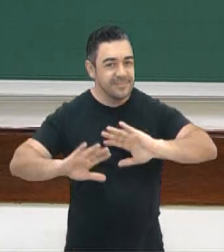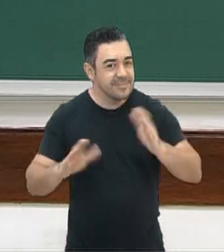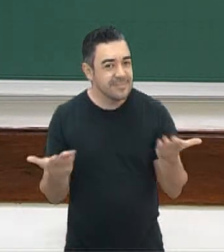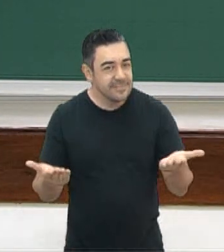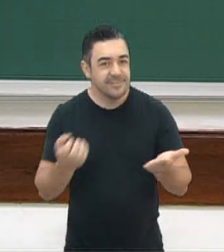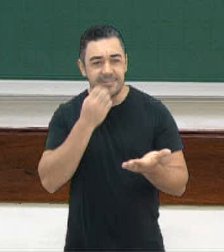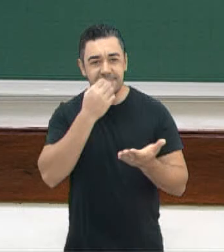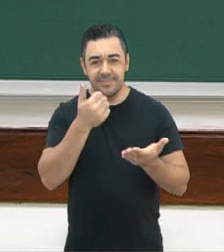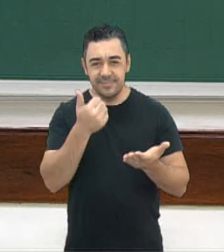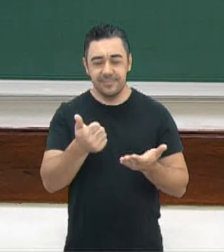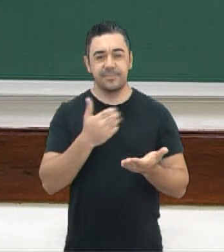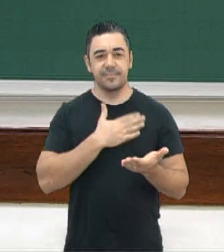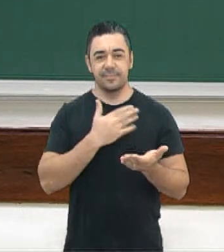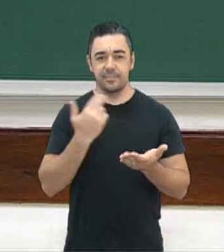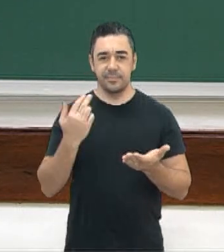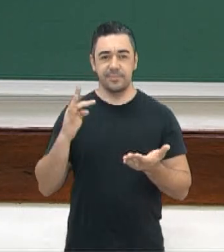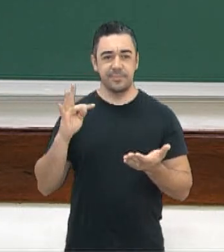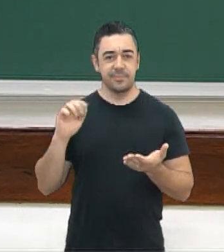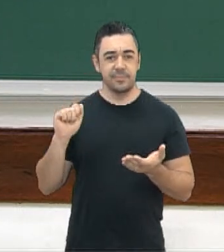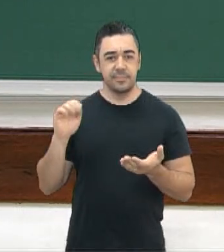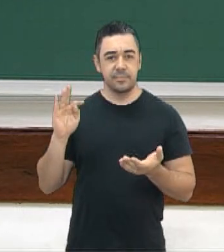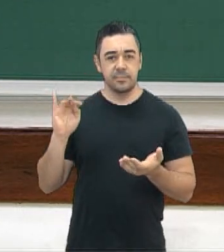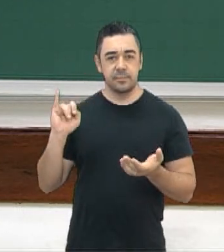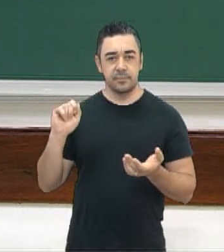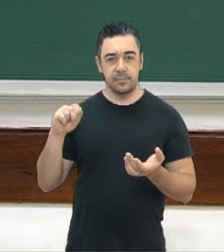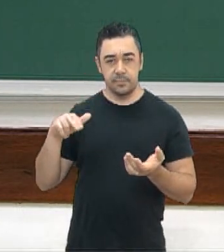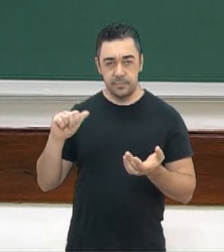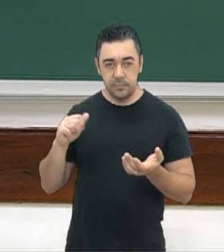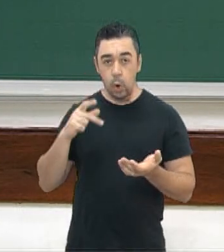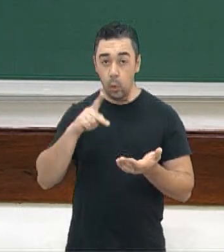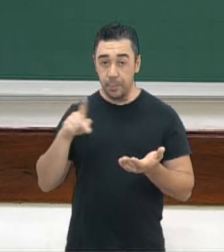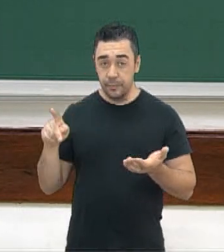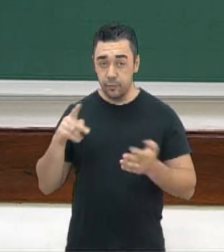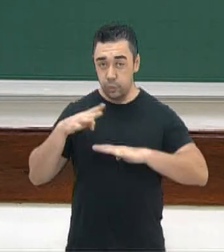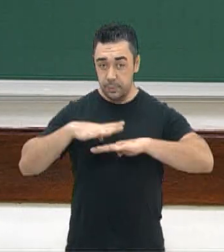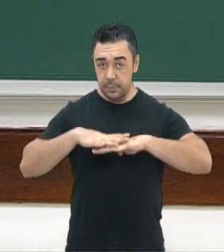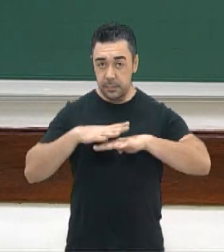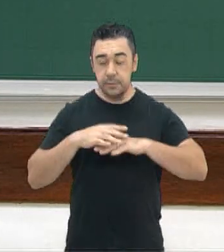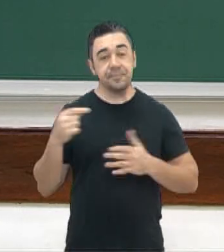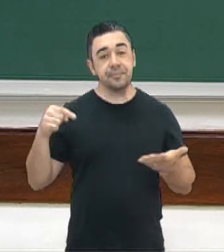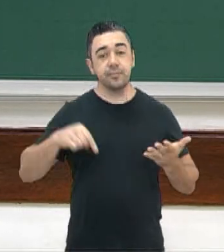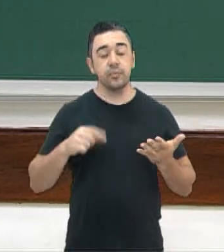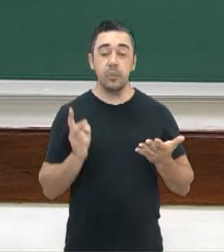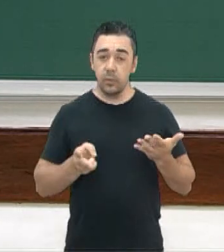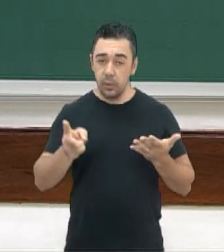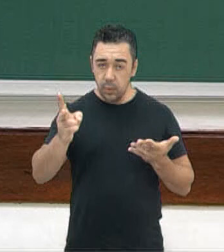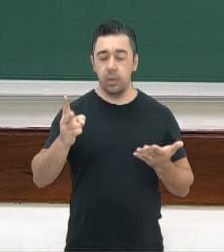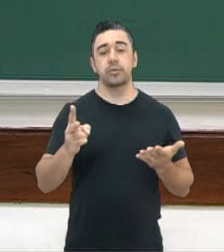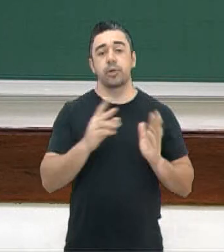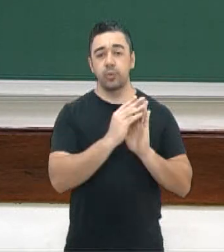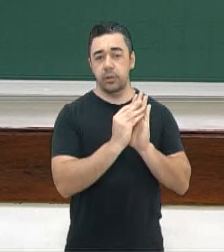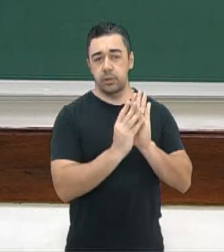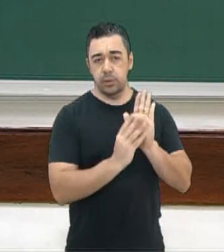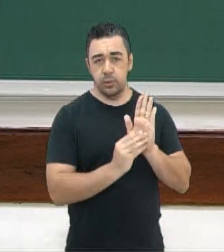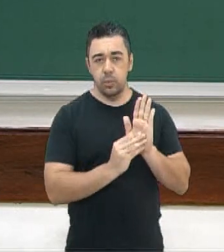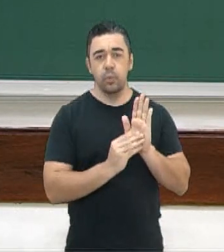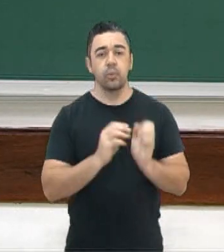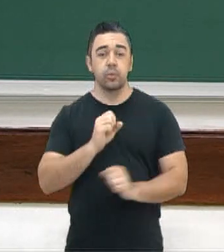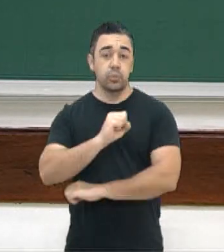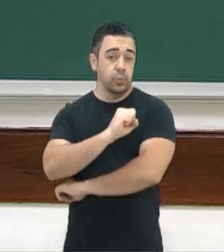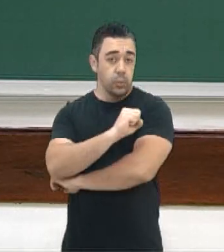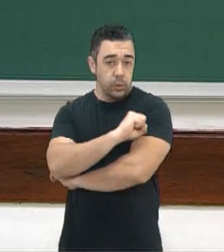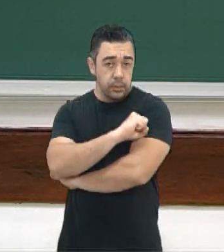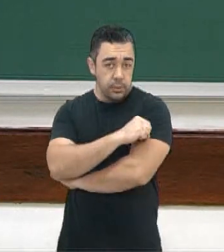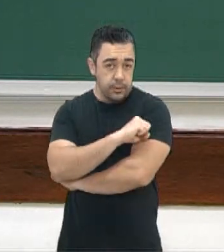Olá, tudo bem? O meu nome é Tatiana, sou professora de matemática e nós estamos aqui para dar continuidade ao conteúdo do 8º